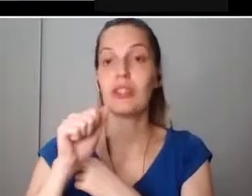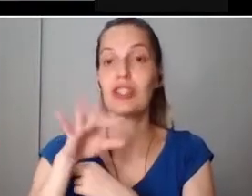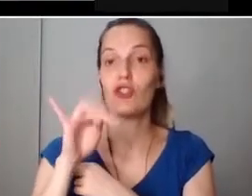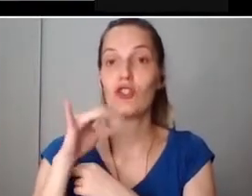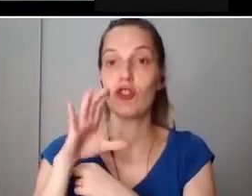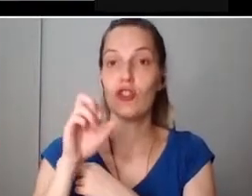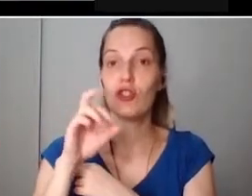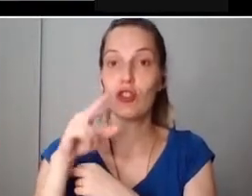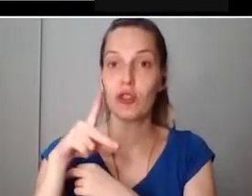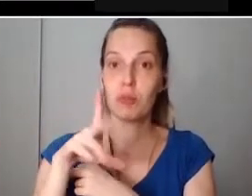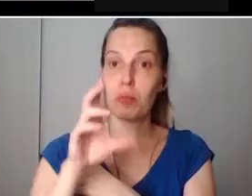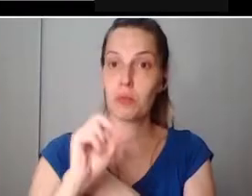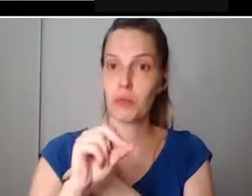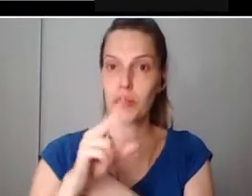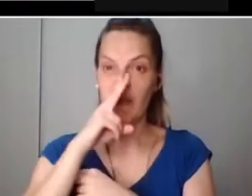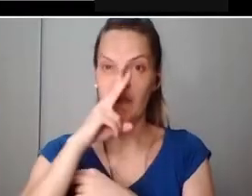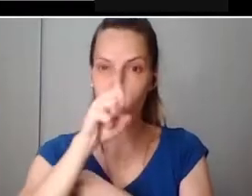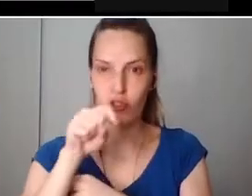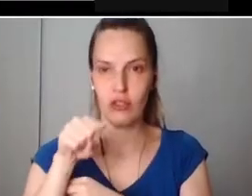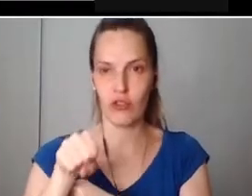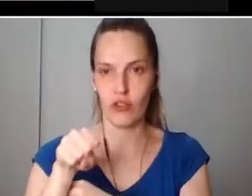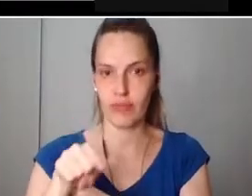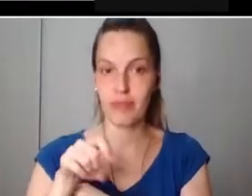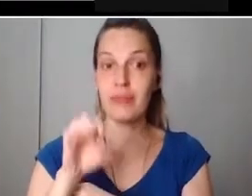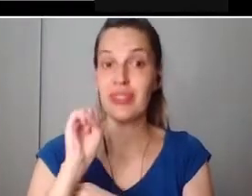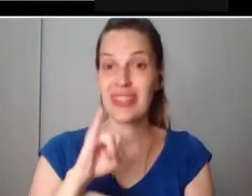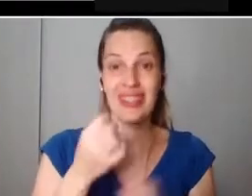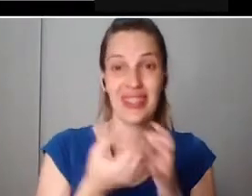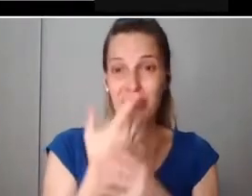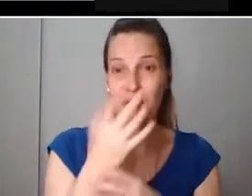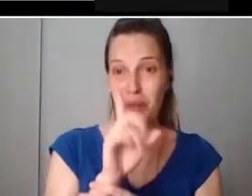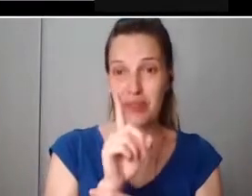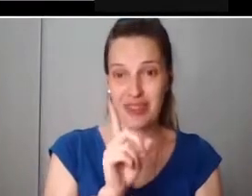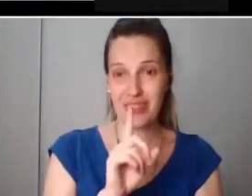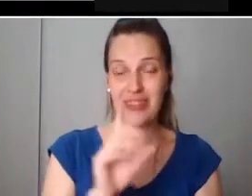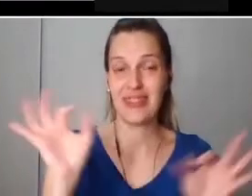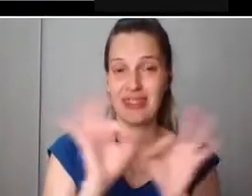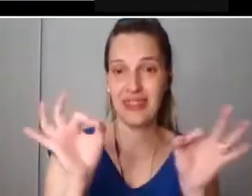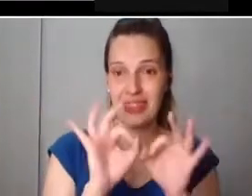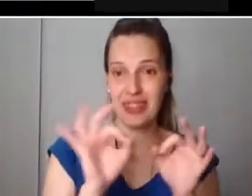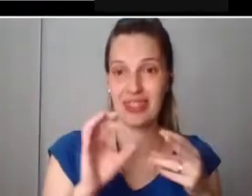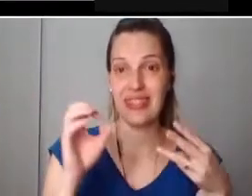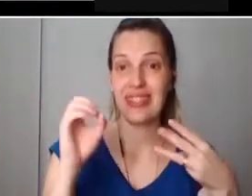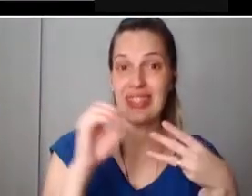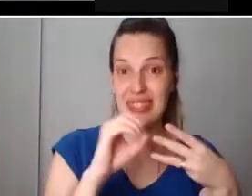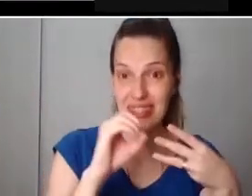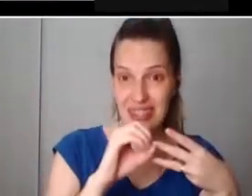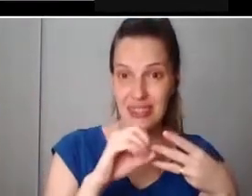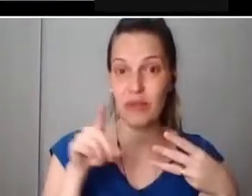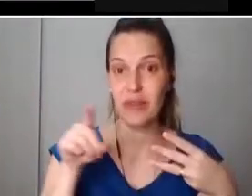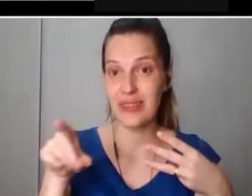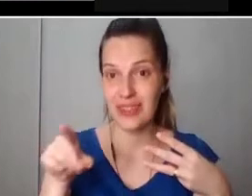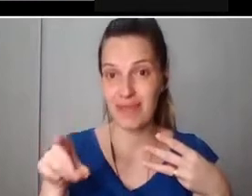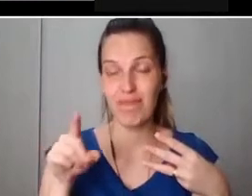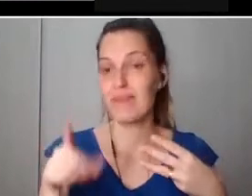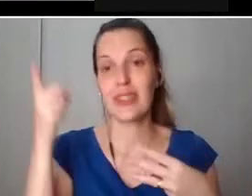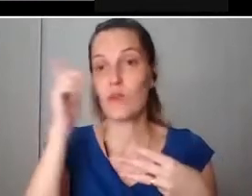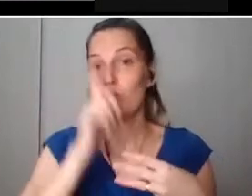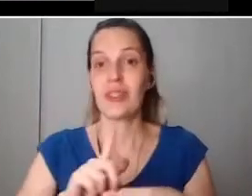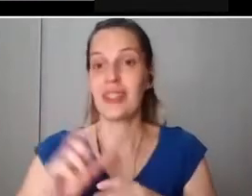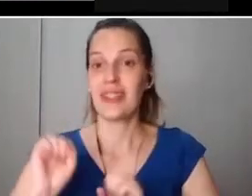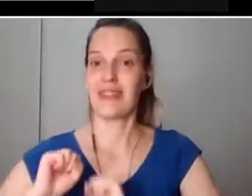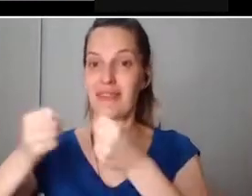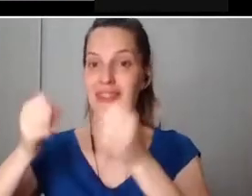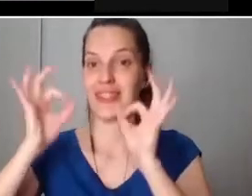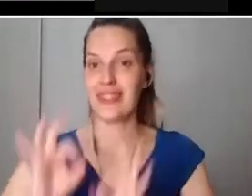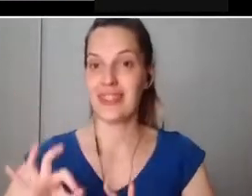Então, se a gente não gerar essas células aqui, a gente não gera esses anticorpos. É uma reação em cadeia, a gente precisa disso para gerar isso, né? E